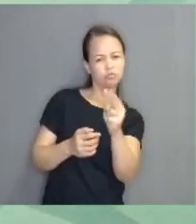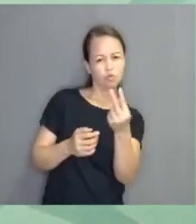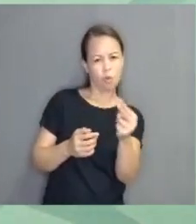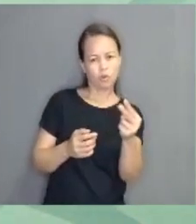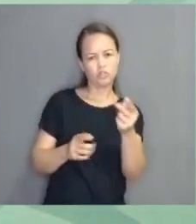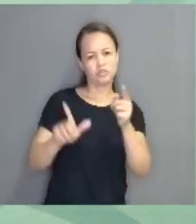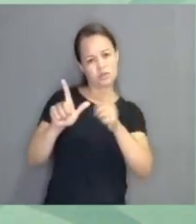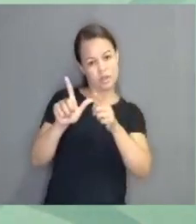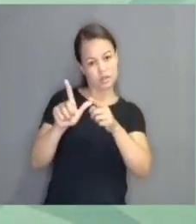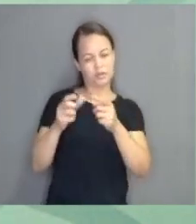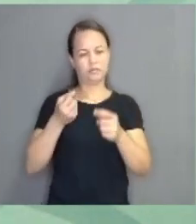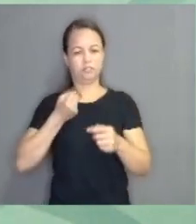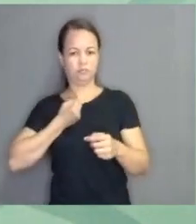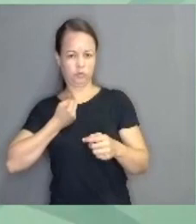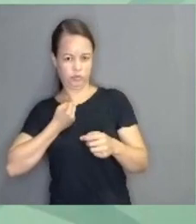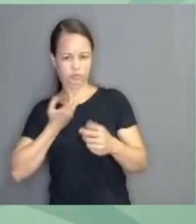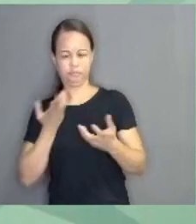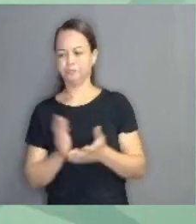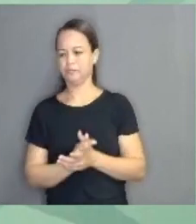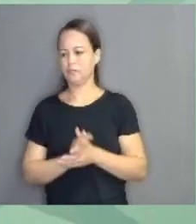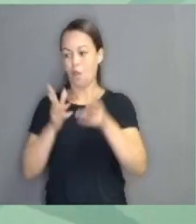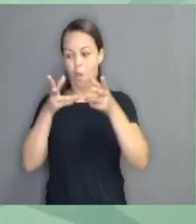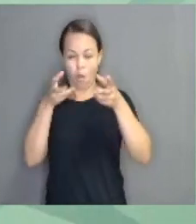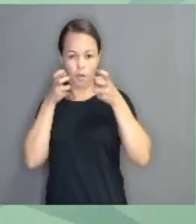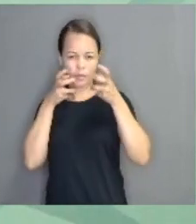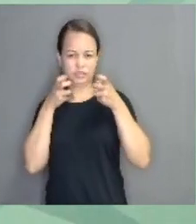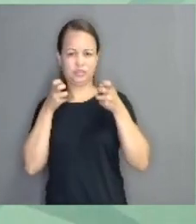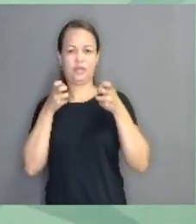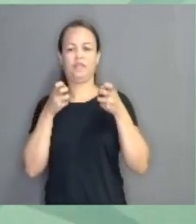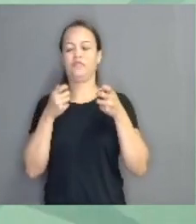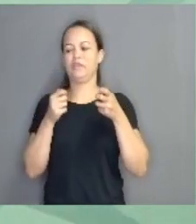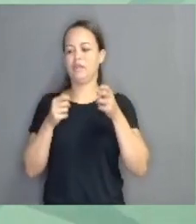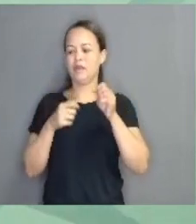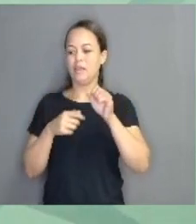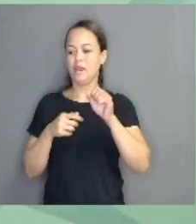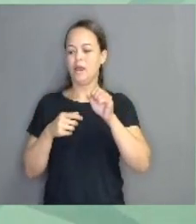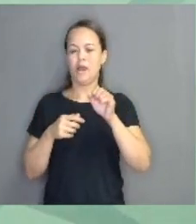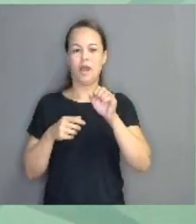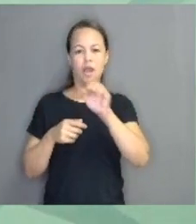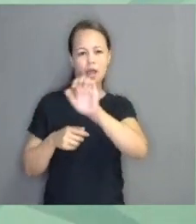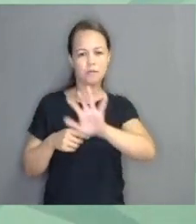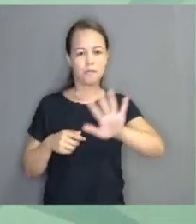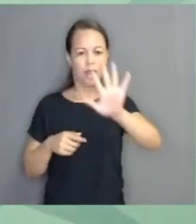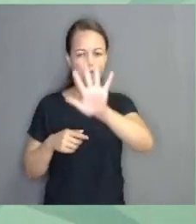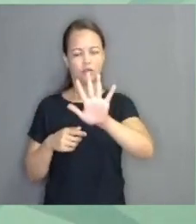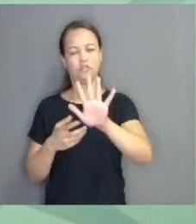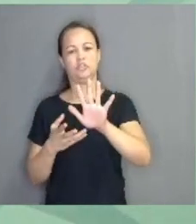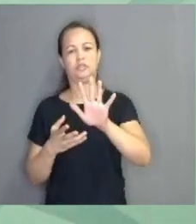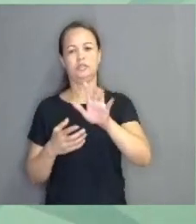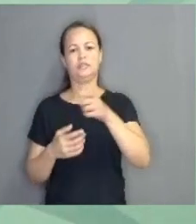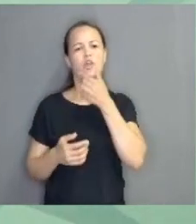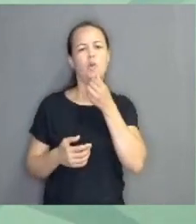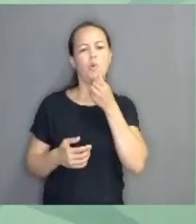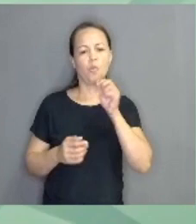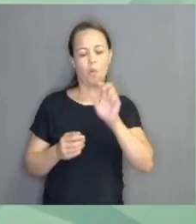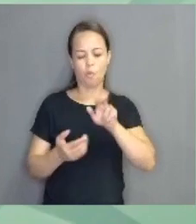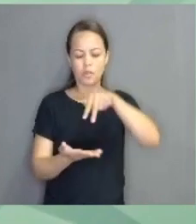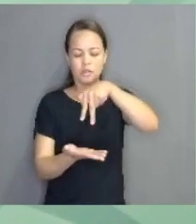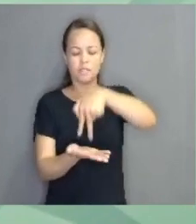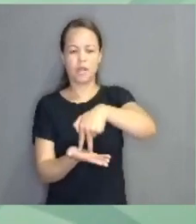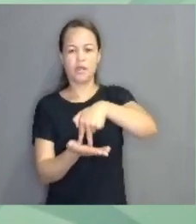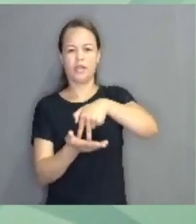só, observe essa imagem aqui. Esse rapaz está segurando uma placa. E na placa está